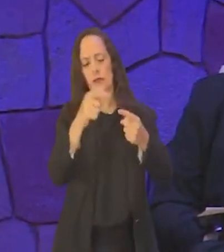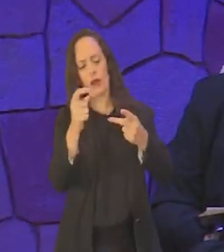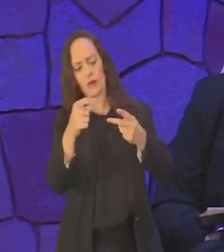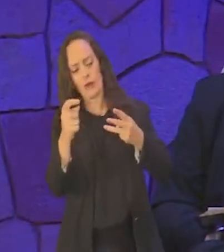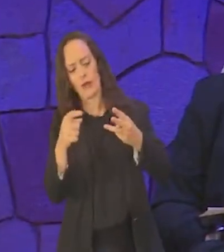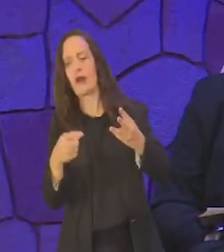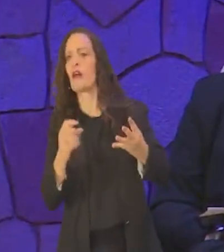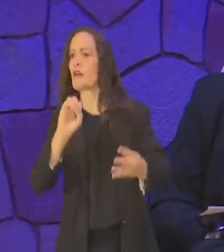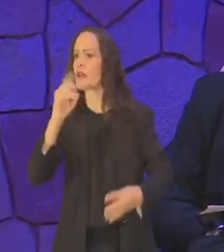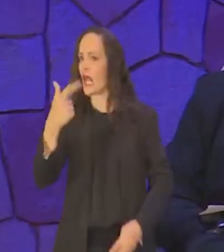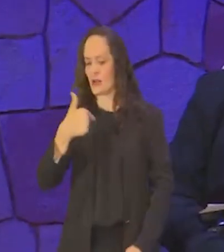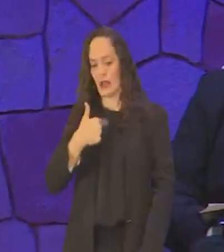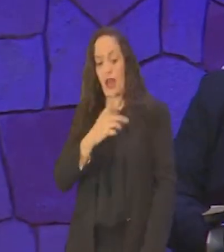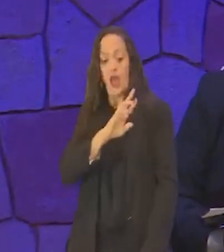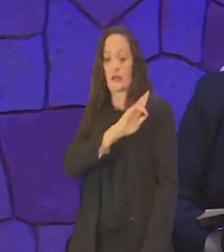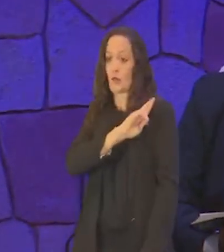responsabilidade